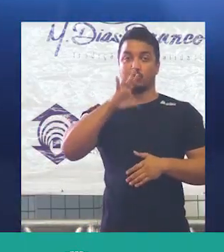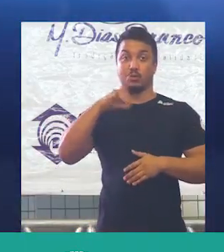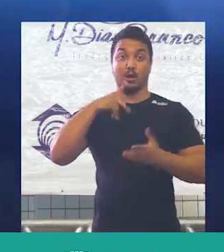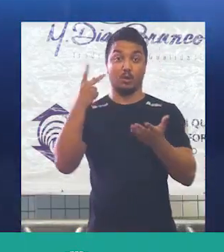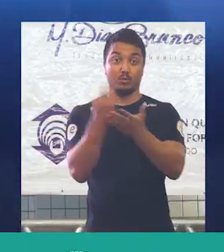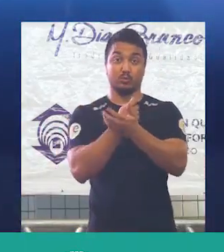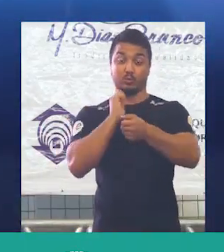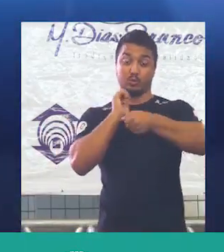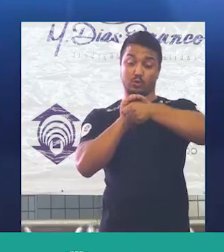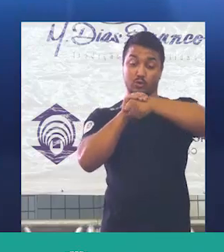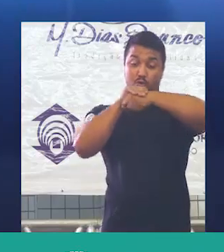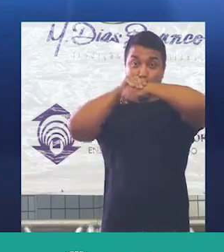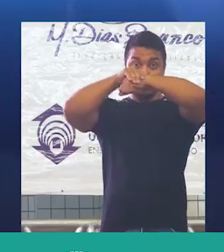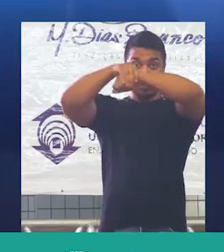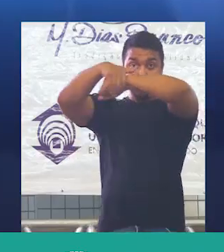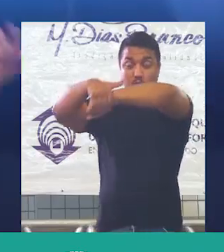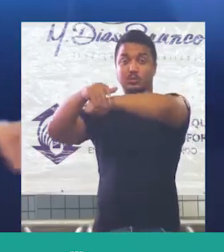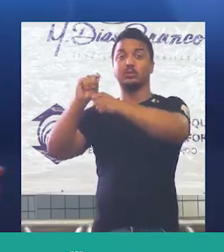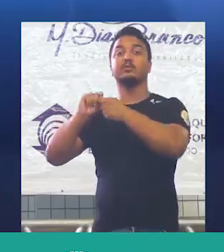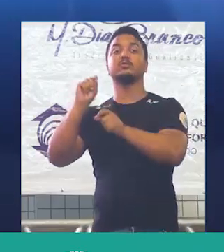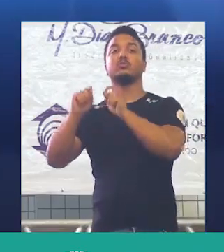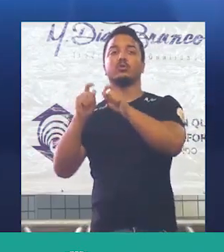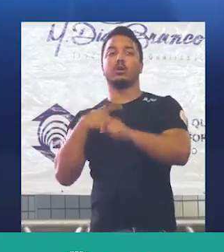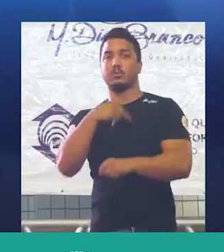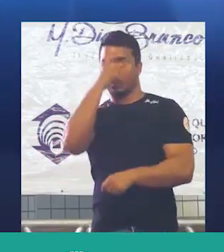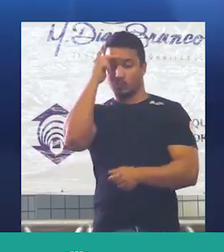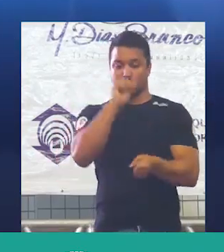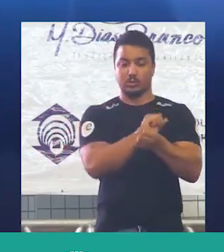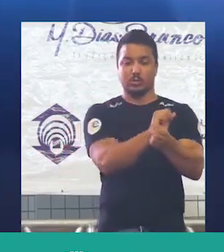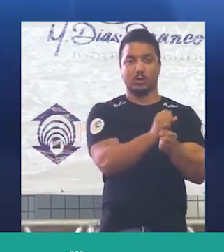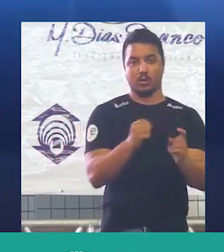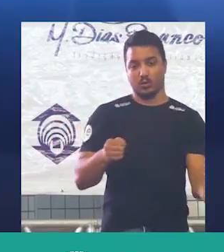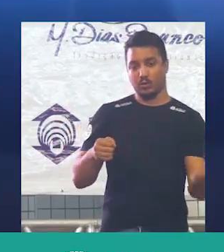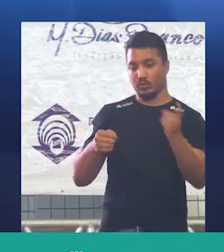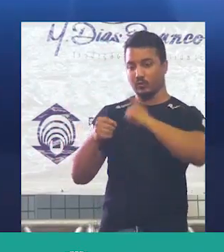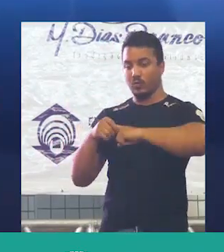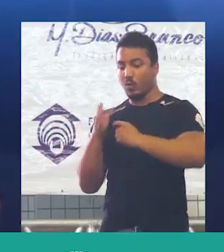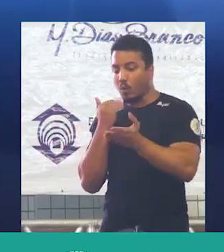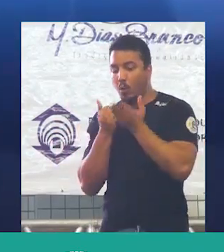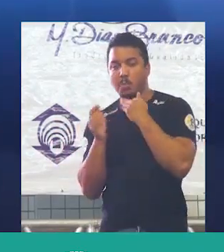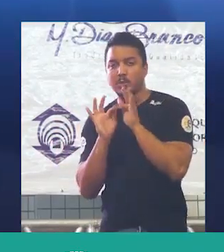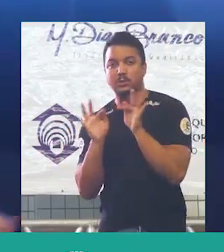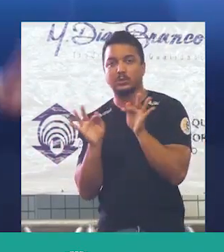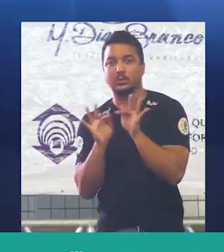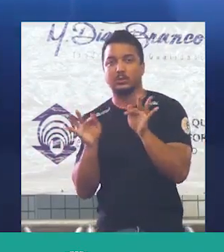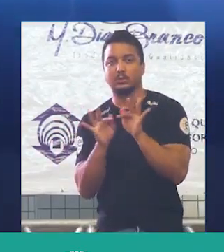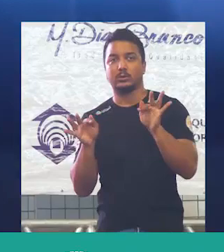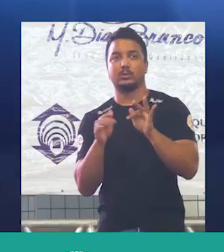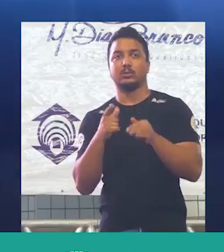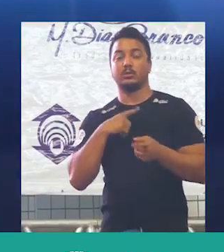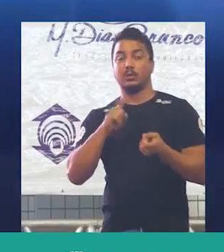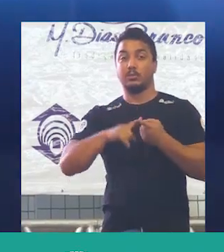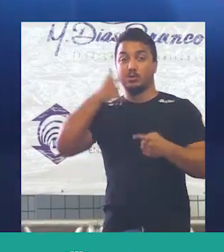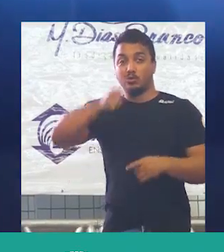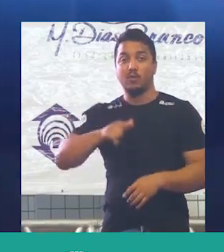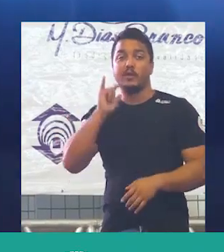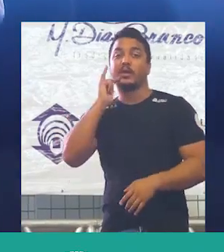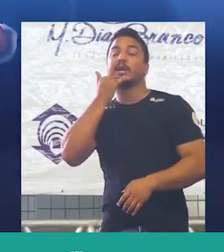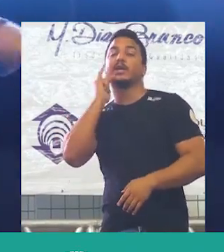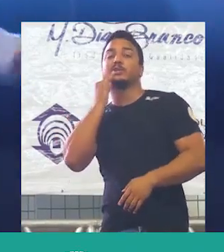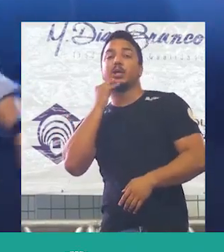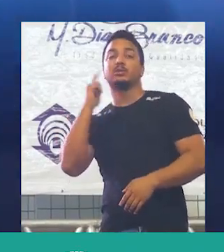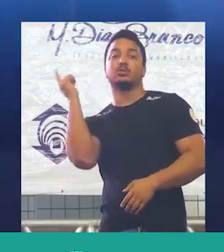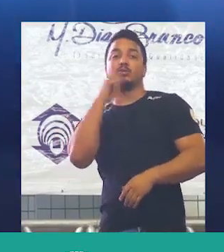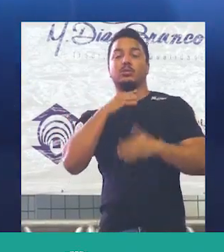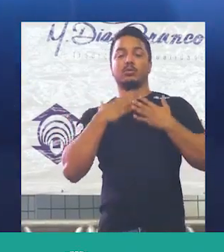que acaba o dia, o escravo então volta, então come alguma coisa, toma outra talagada de cachaça para